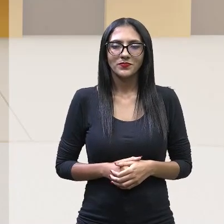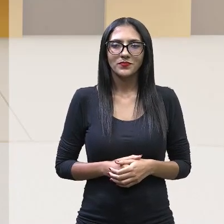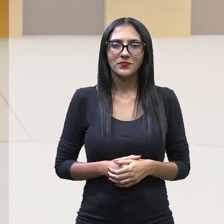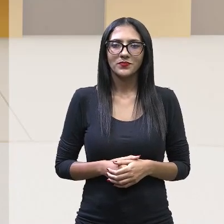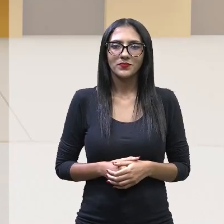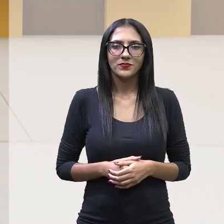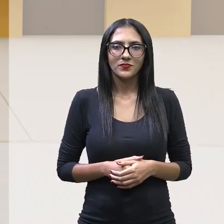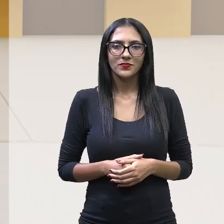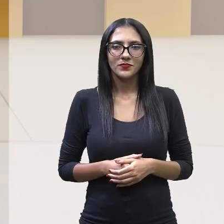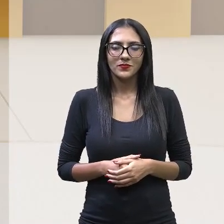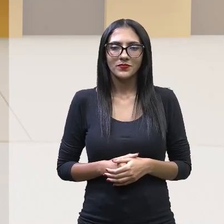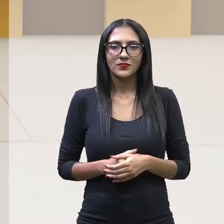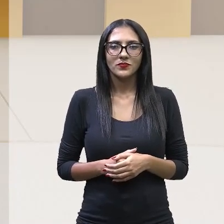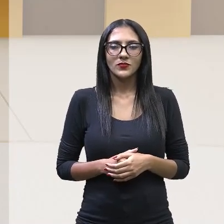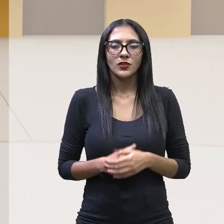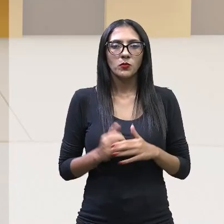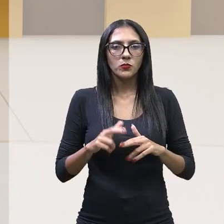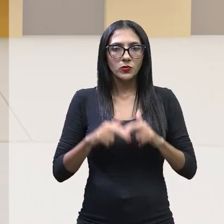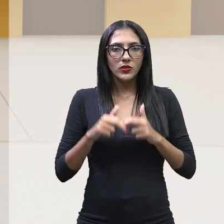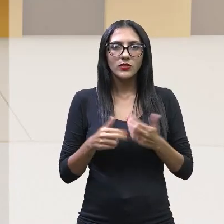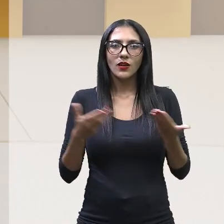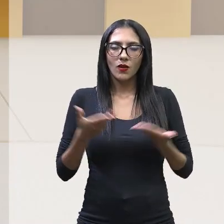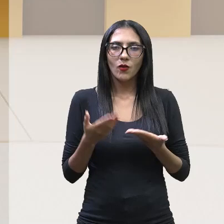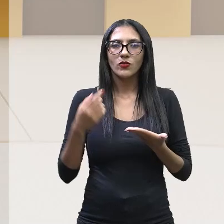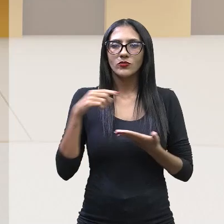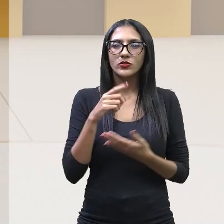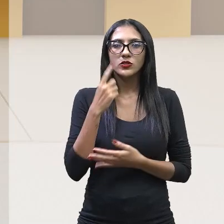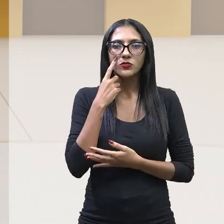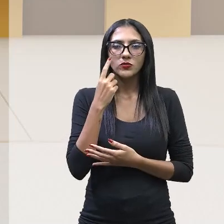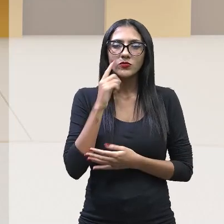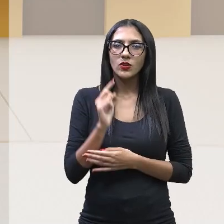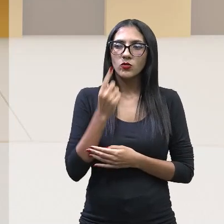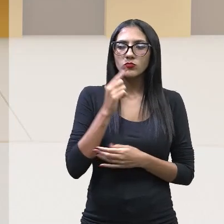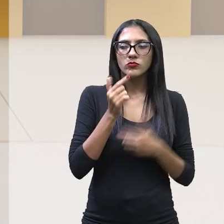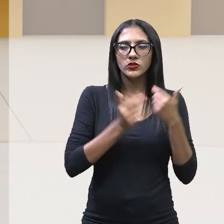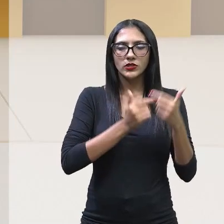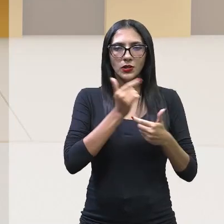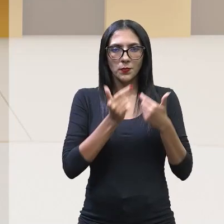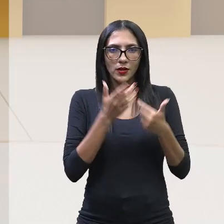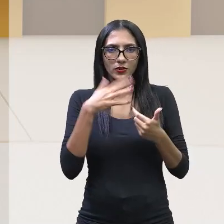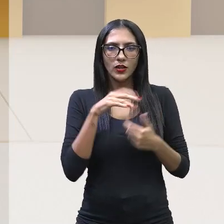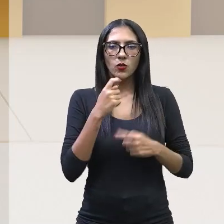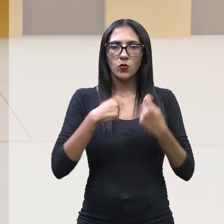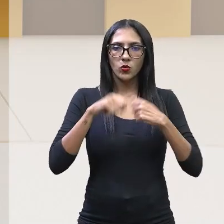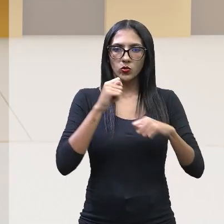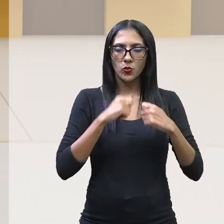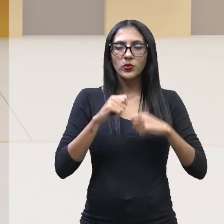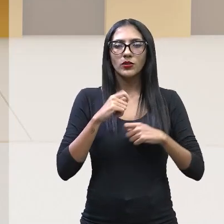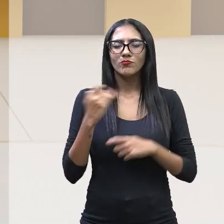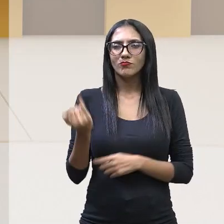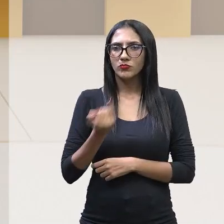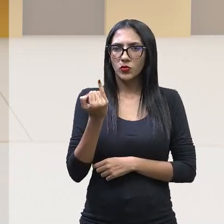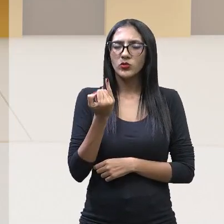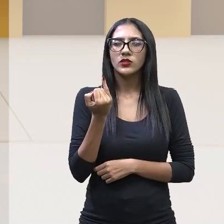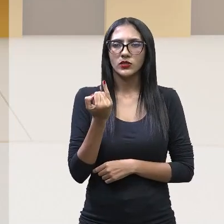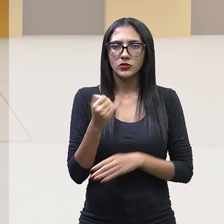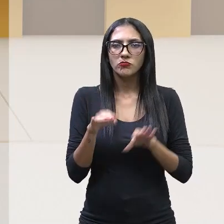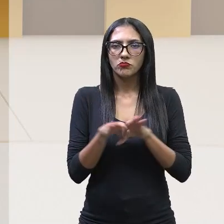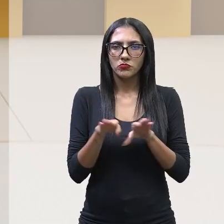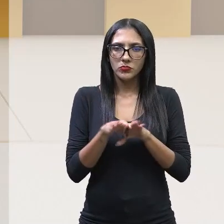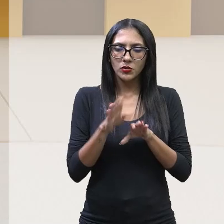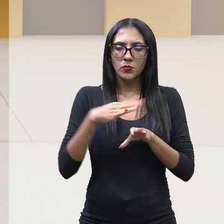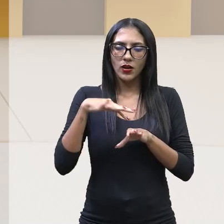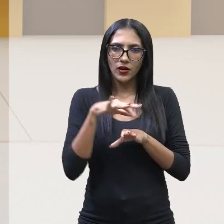isso, pessoal, nós temos então uma das atividades econômicas importantes, uma das ocupações